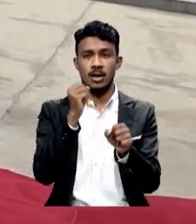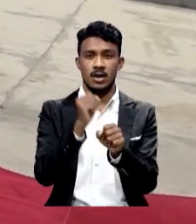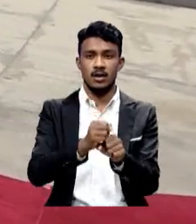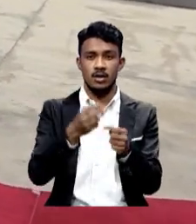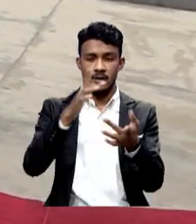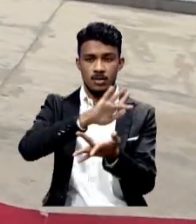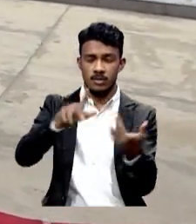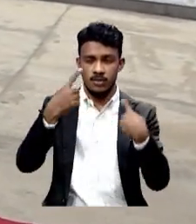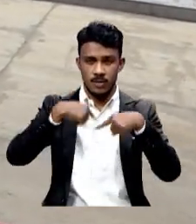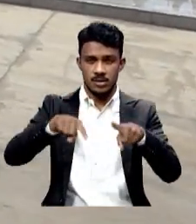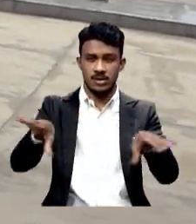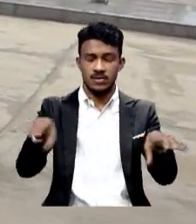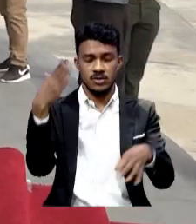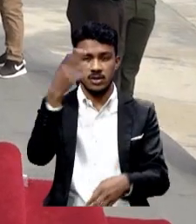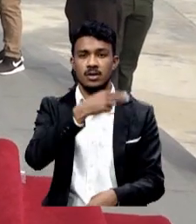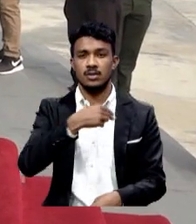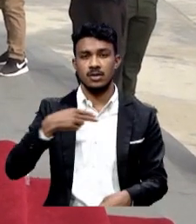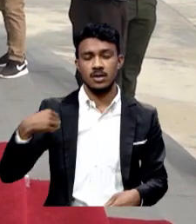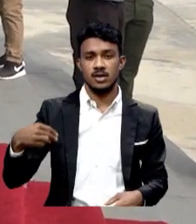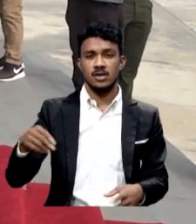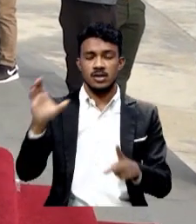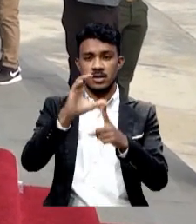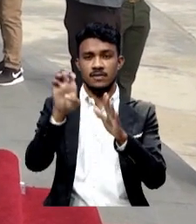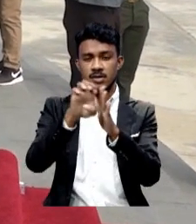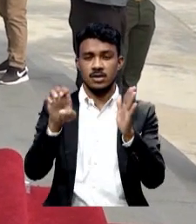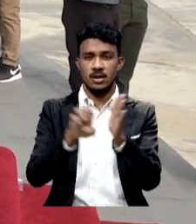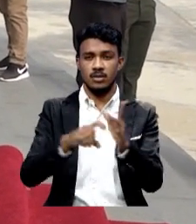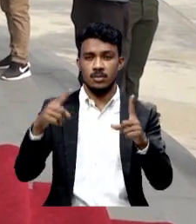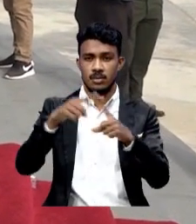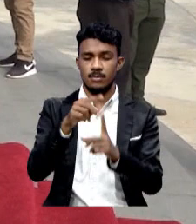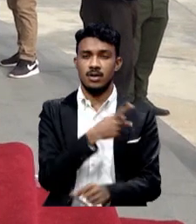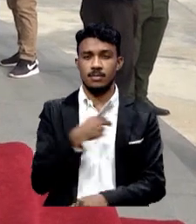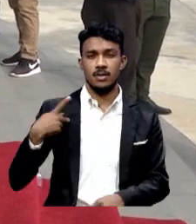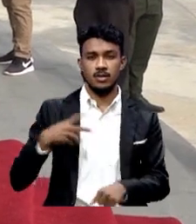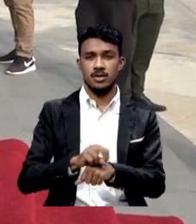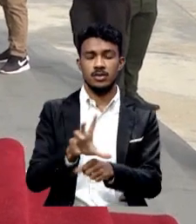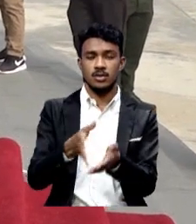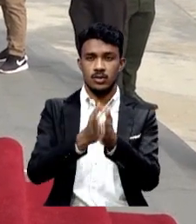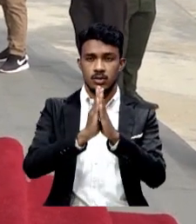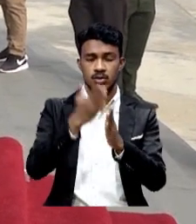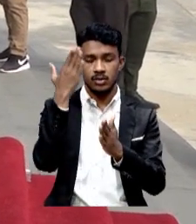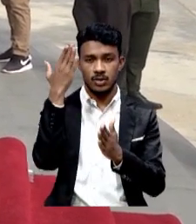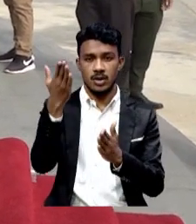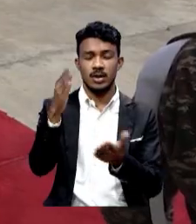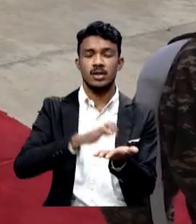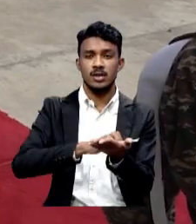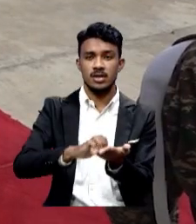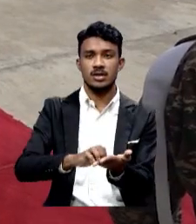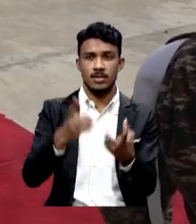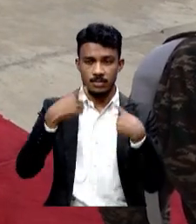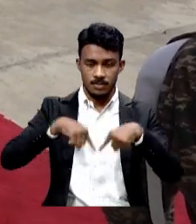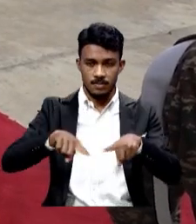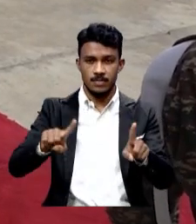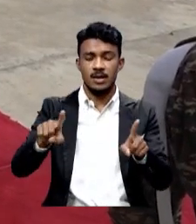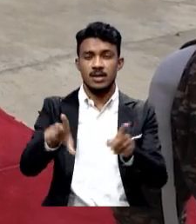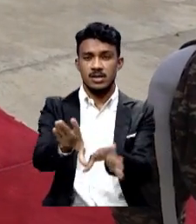ba Indonésia. Pedido chefe estado ba parlamento nacional ato huso autorização ba ninia viagem para Eliur. Tan ba simo